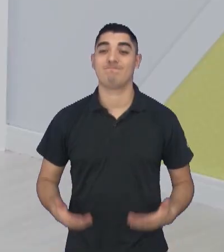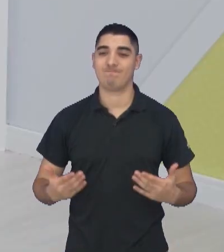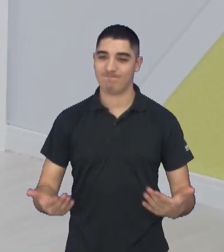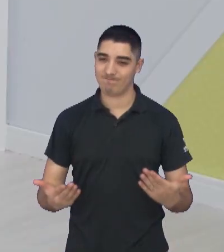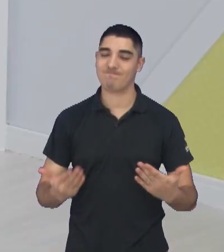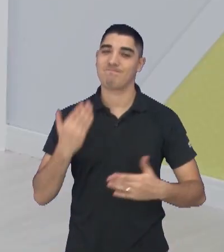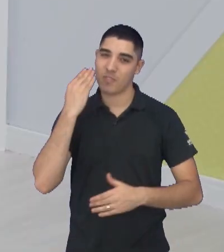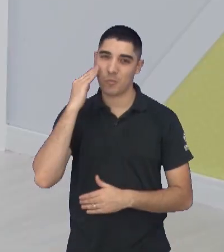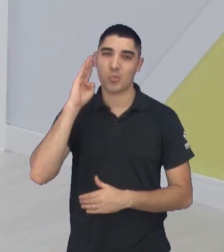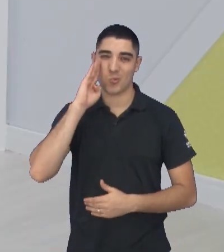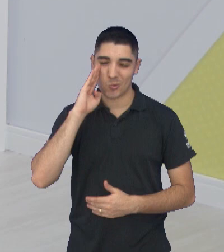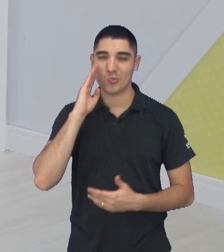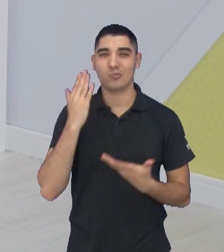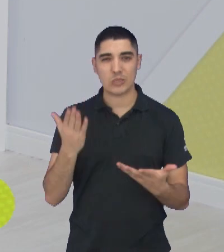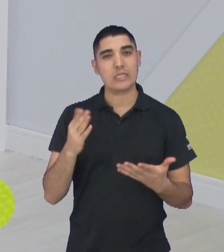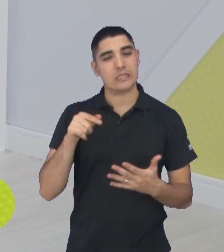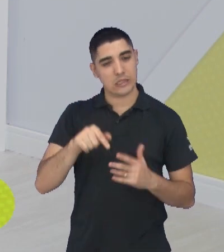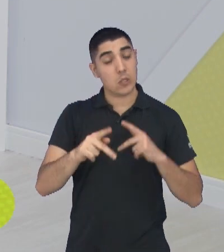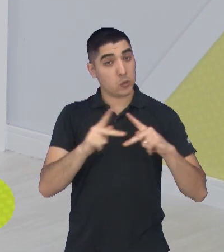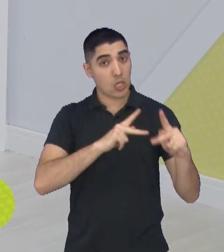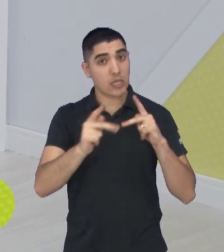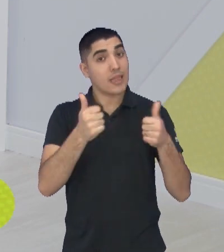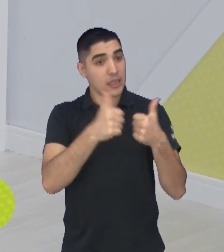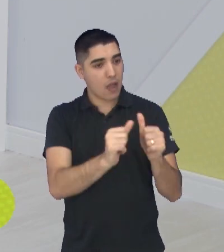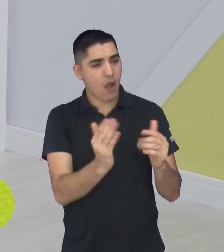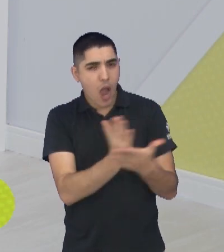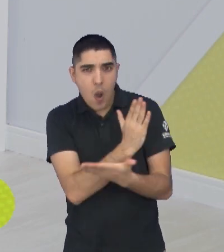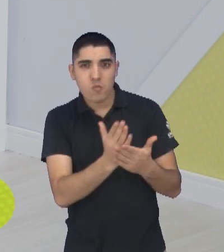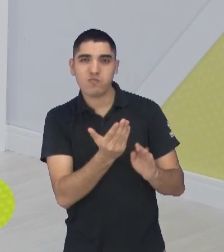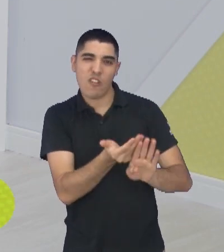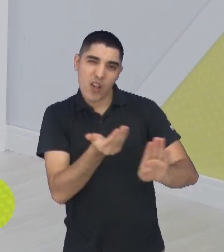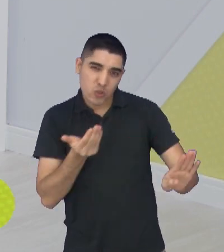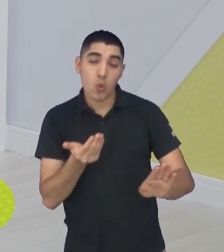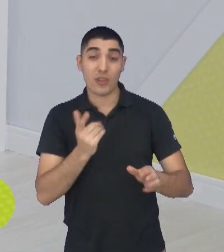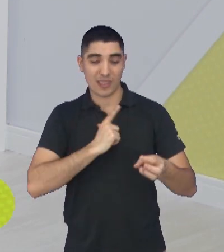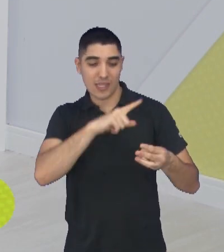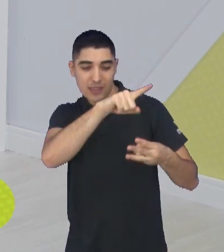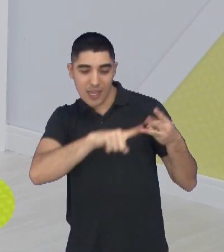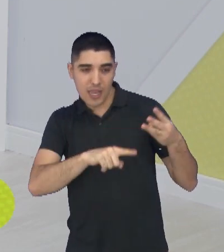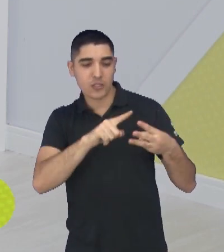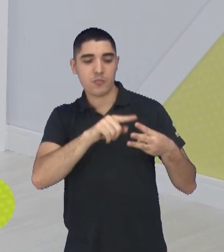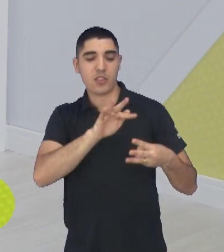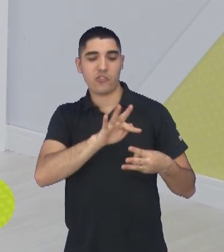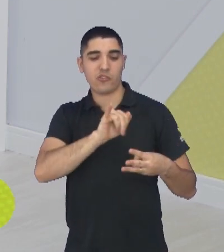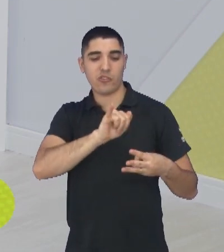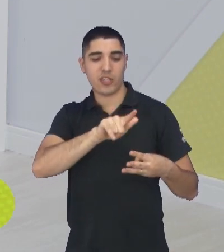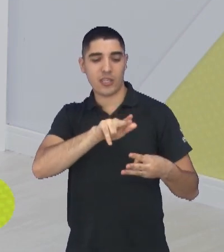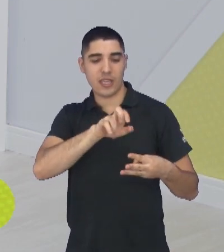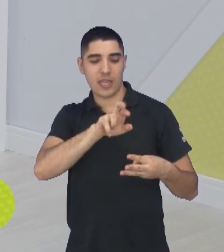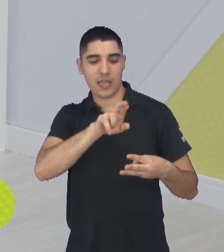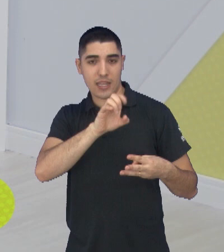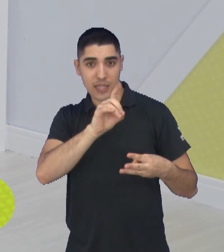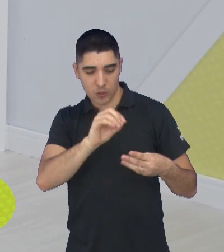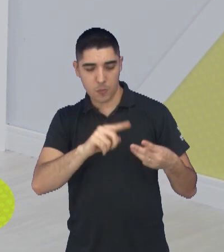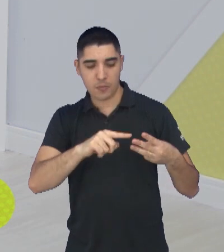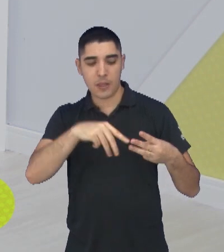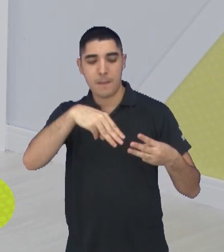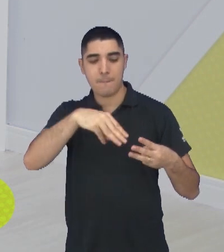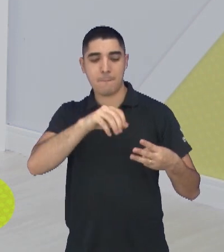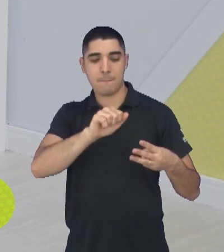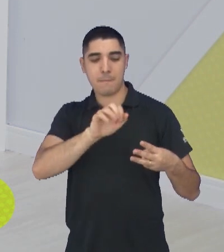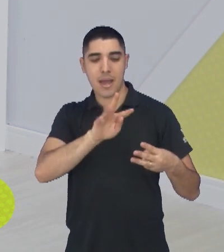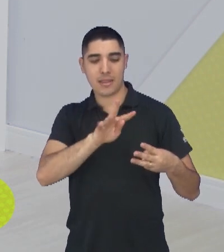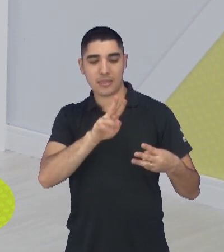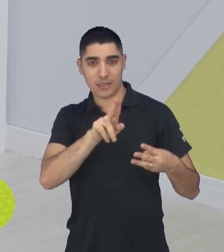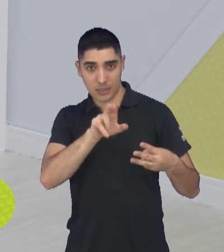Pois é, Brunão, apesar dos desfalques do São José, o São José teve 3 desfalques importantes, o Figueiredo, o Matheus Leal e